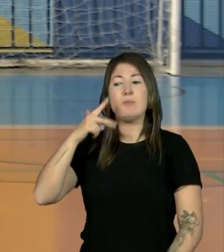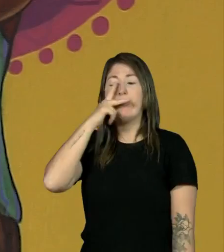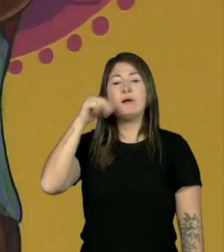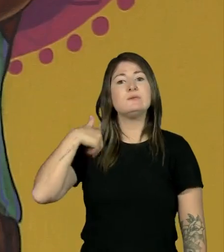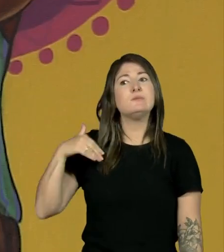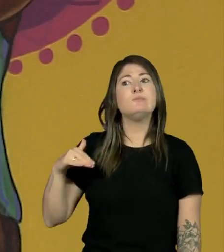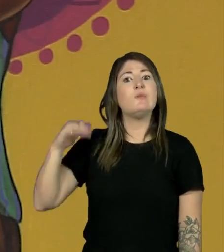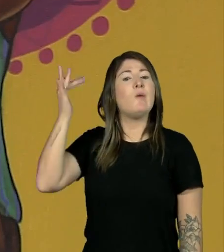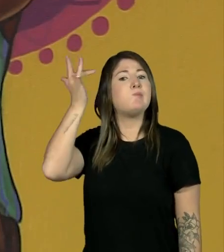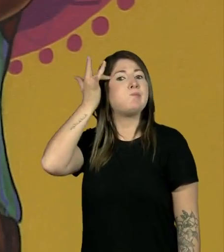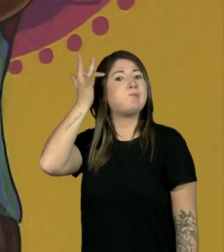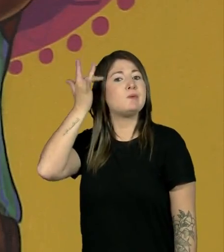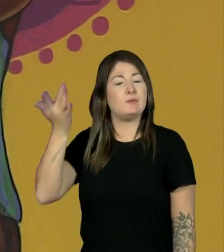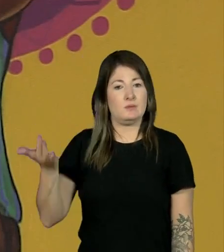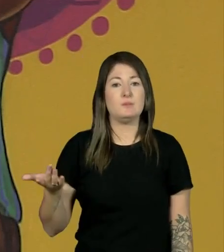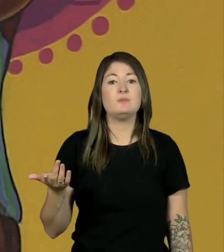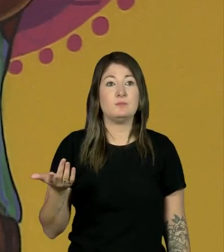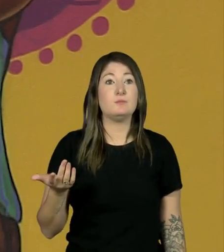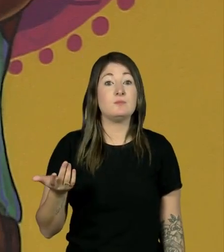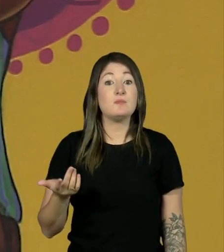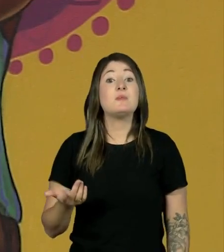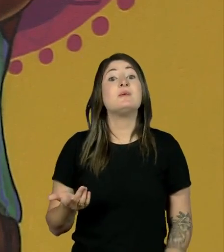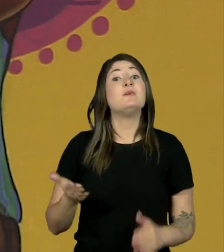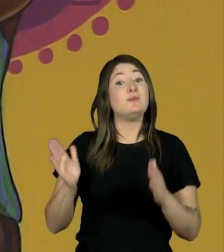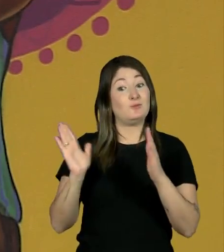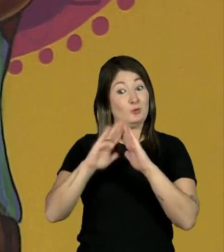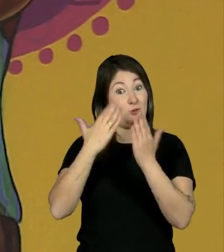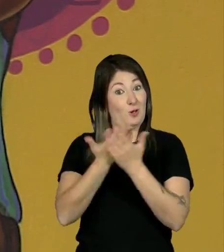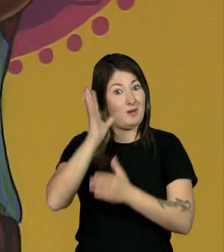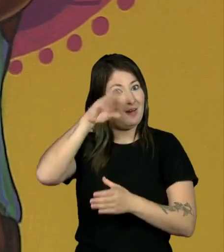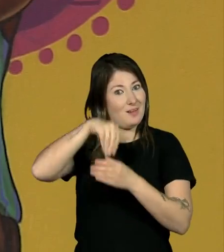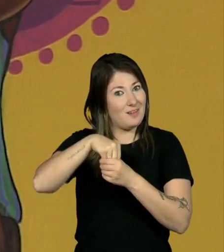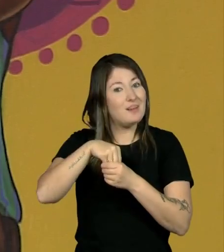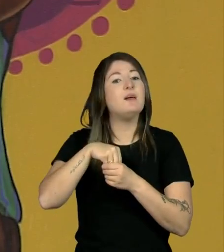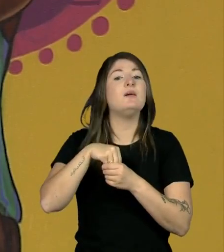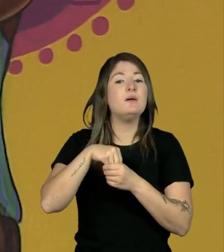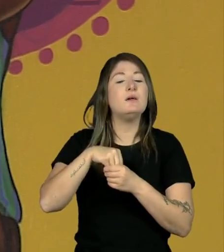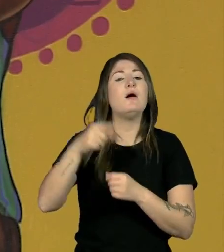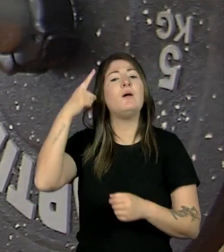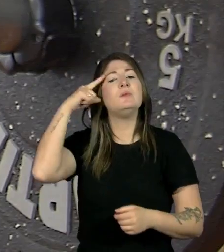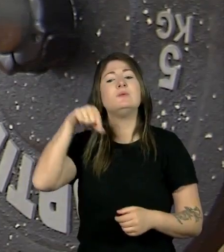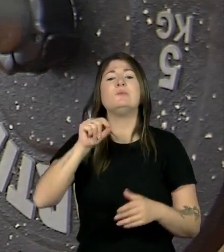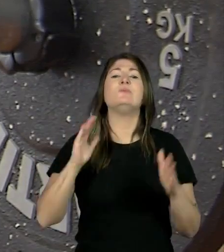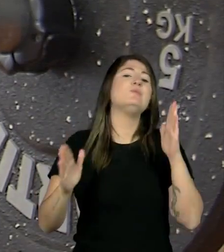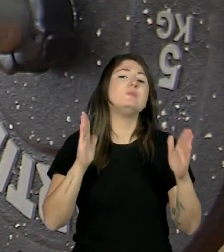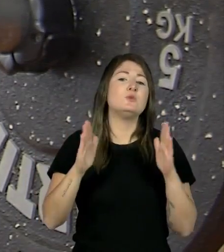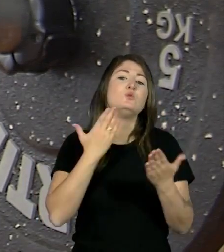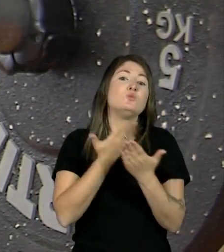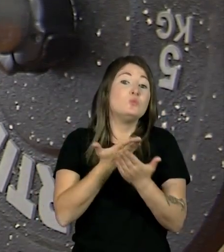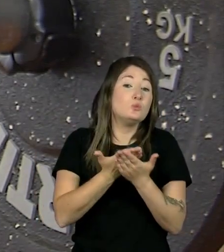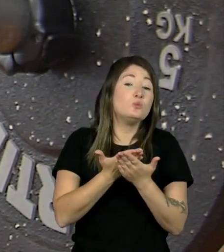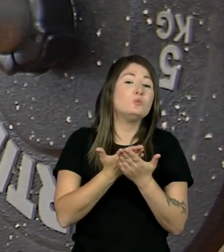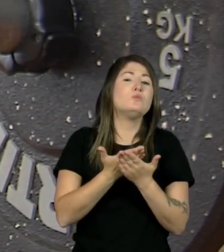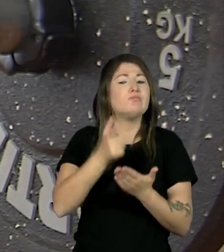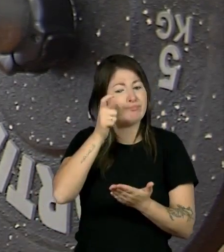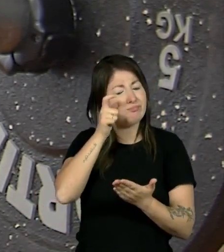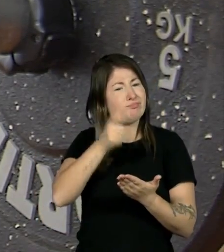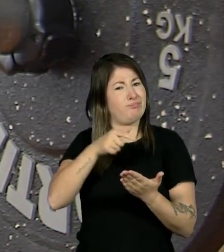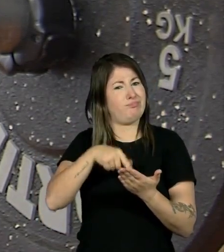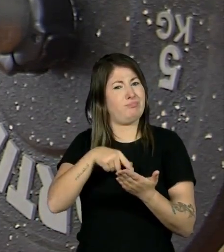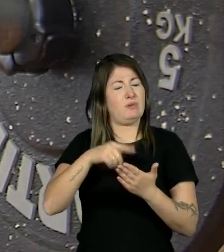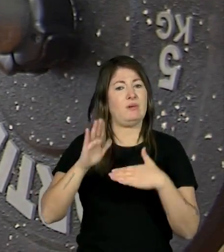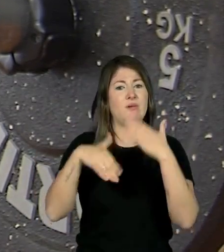mais. Para a escola, né, pensando na fase aí de estudo, eu acho interessante esse desenvolvimento